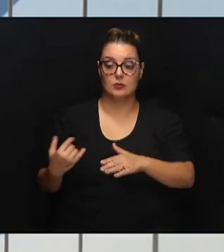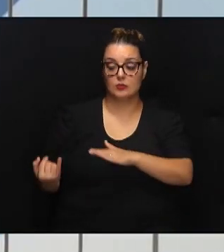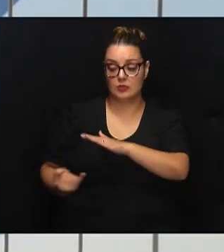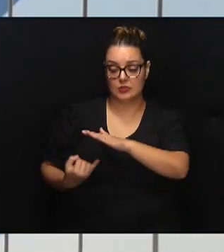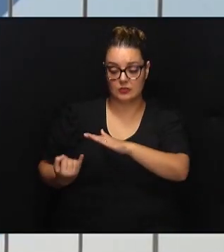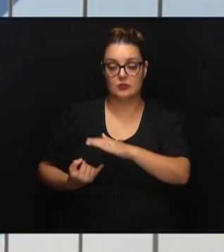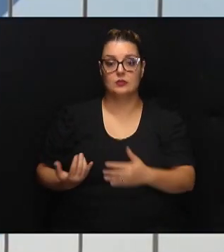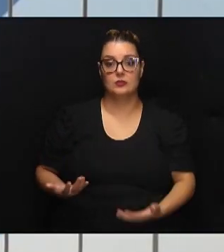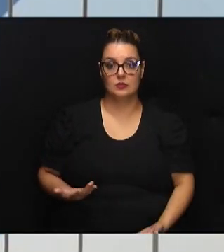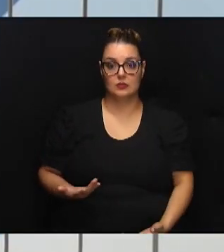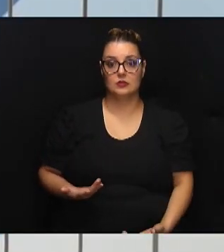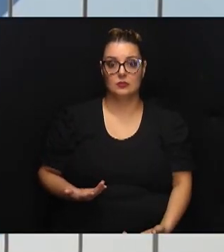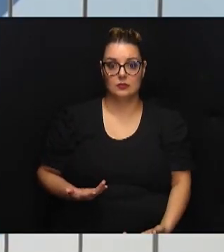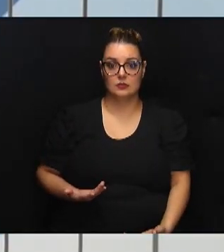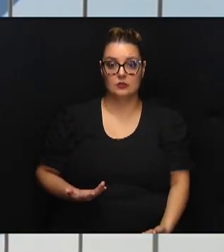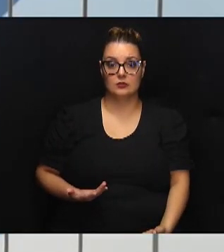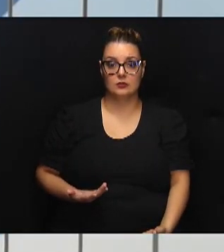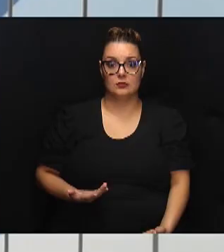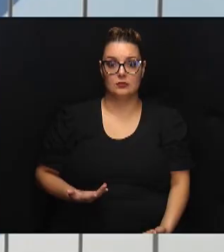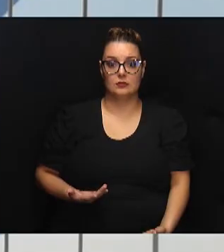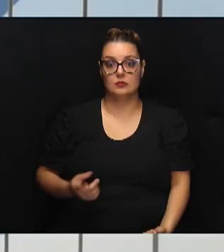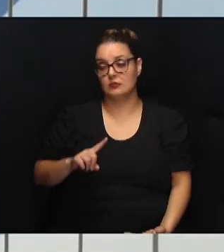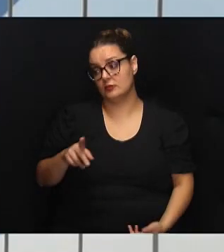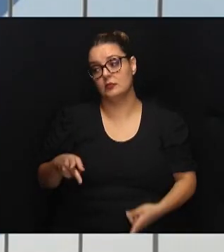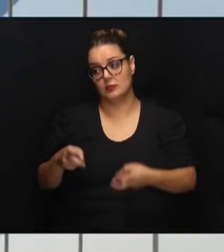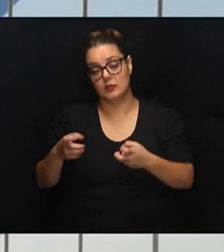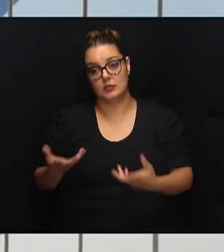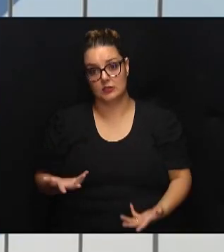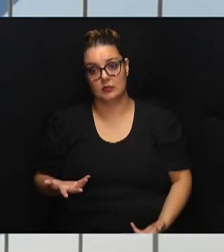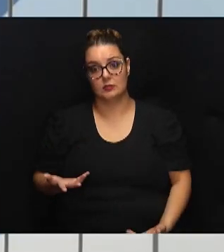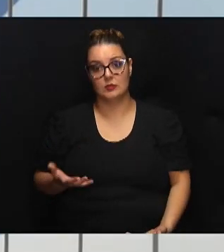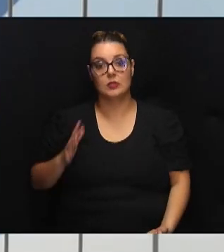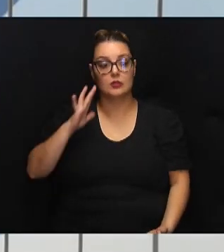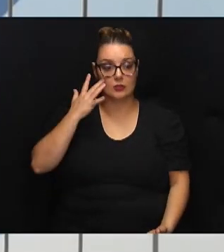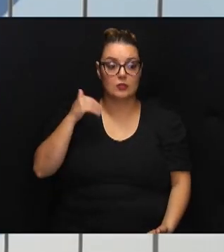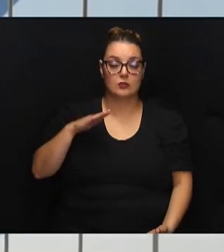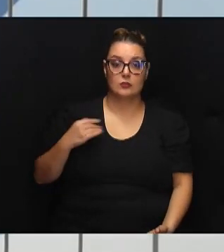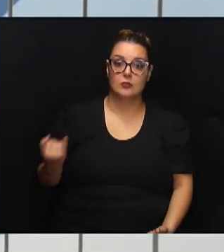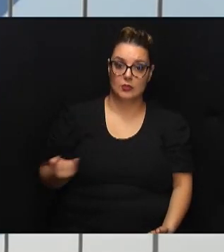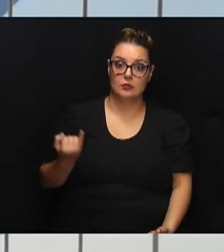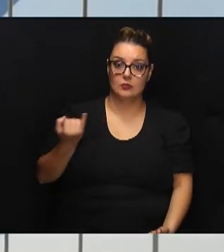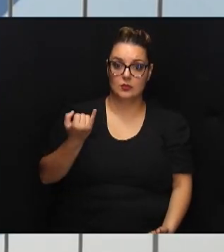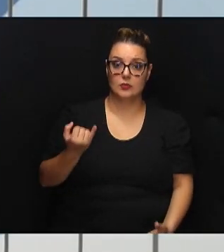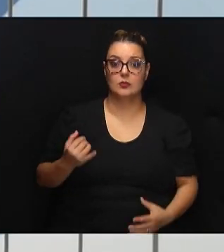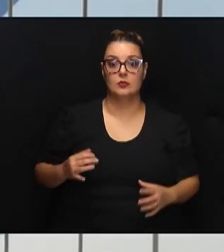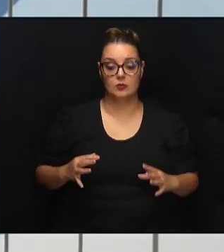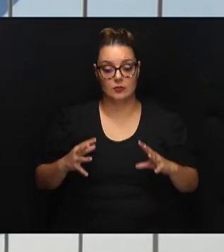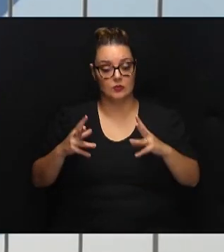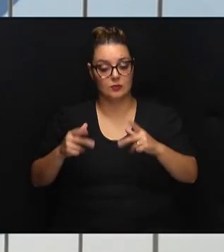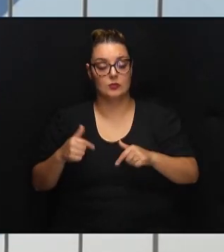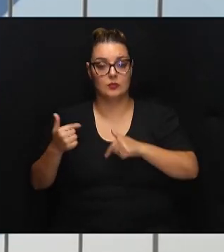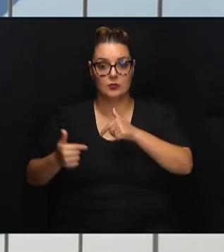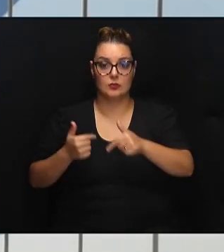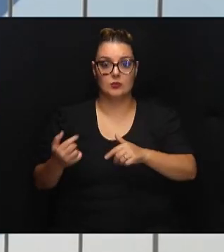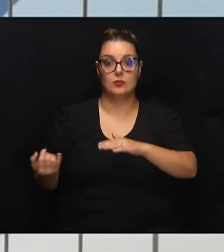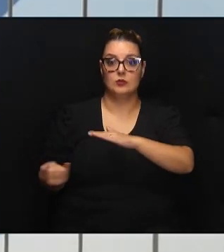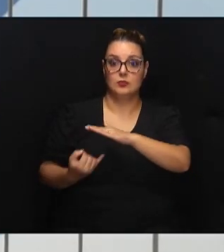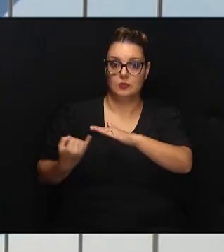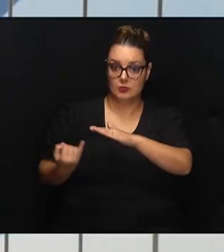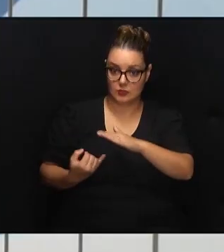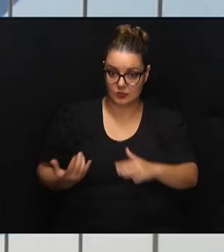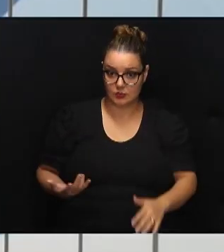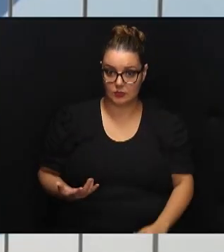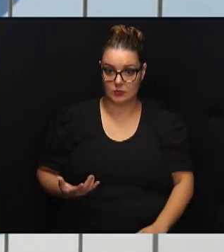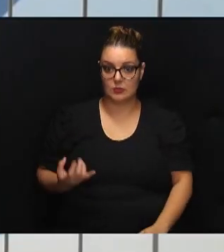informal, você não percebe. E acho que o mais importante, todos os trabalhos informais,